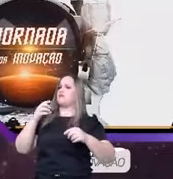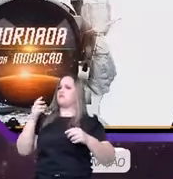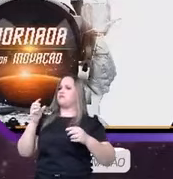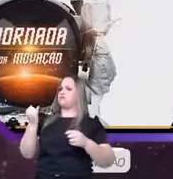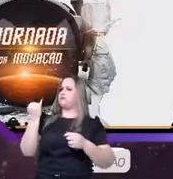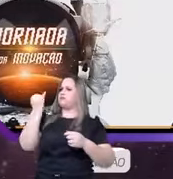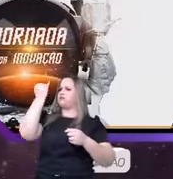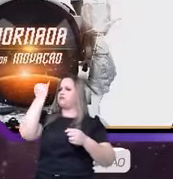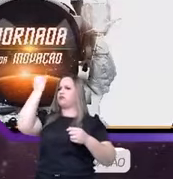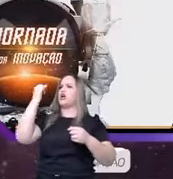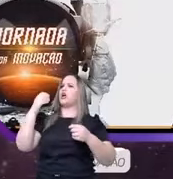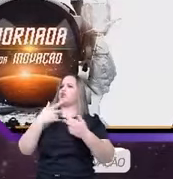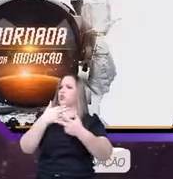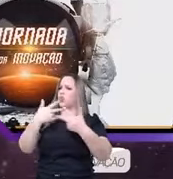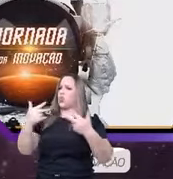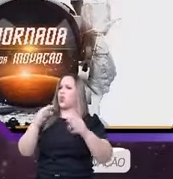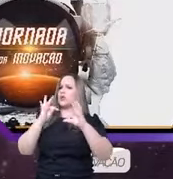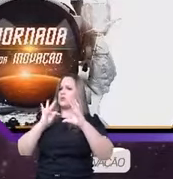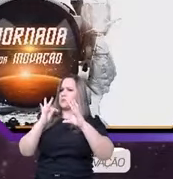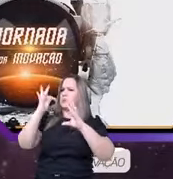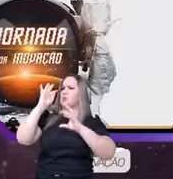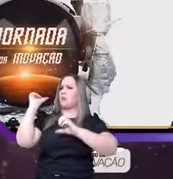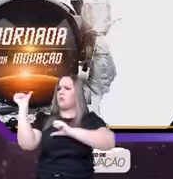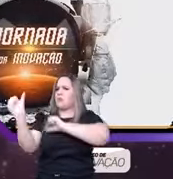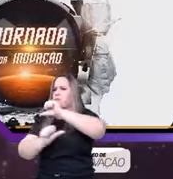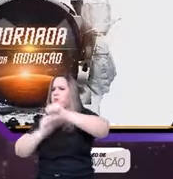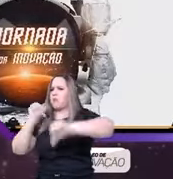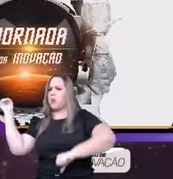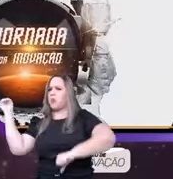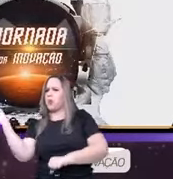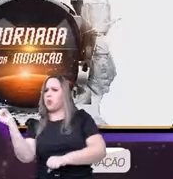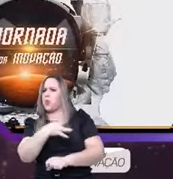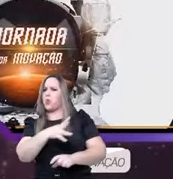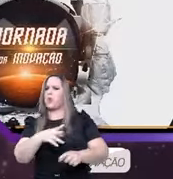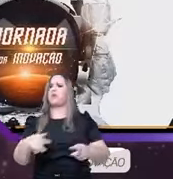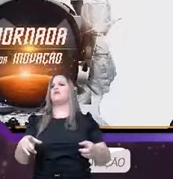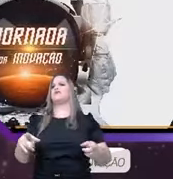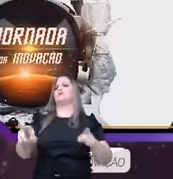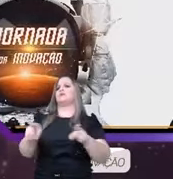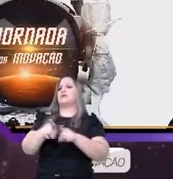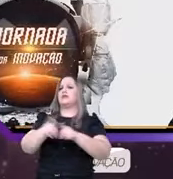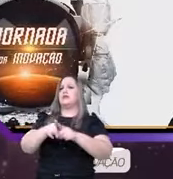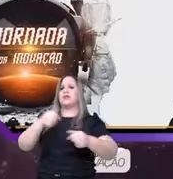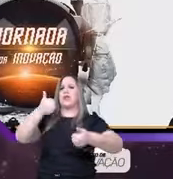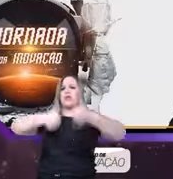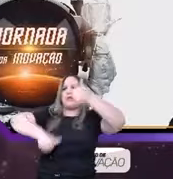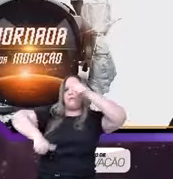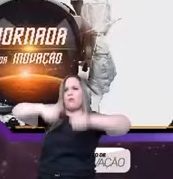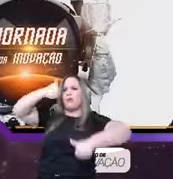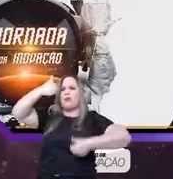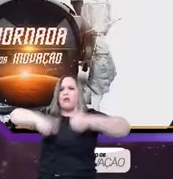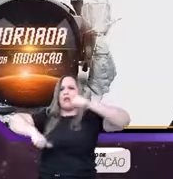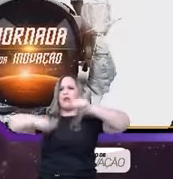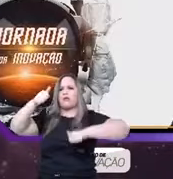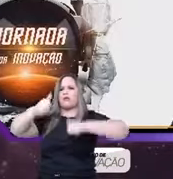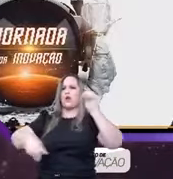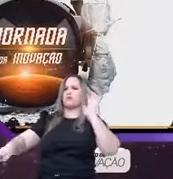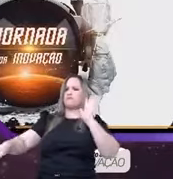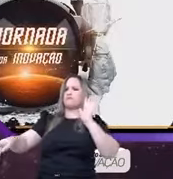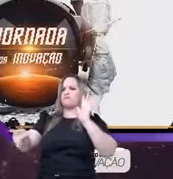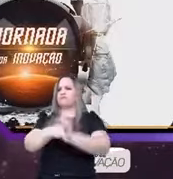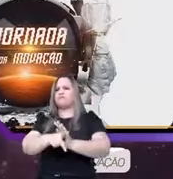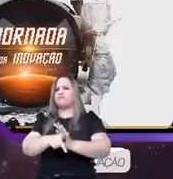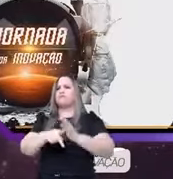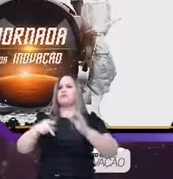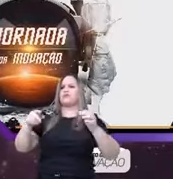por exemplo, uma proliferação de laboratórios de inovação no âmbito do judiciário, e até onde me consta, um laboratório é um ambiente